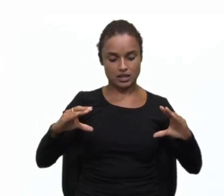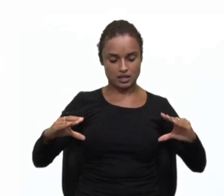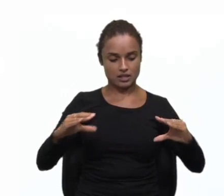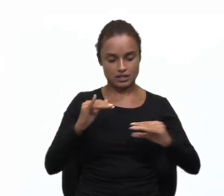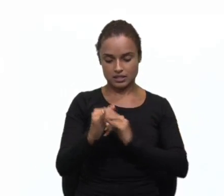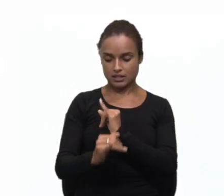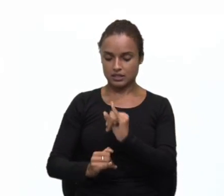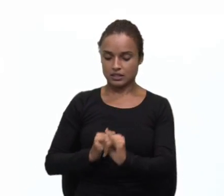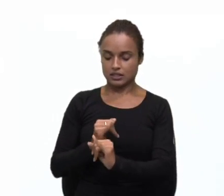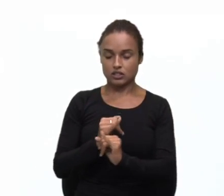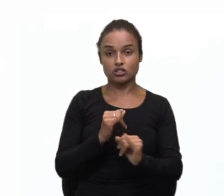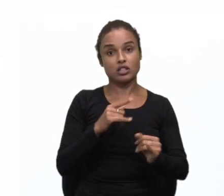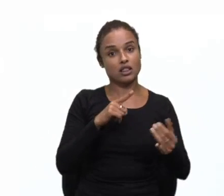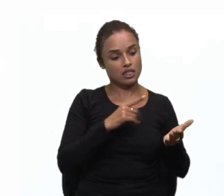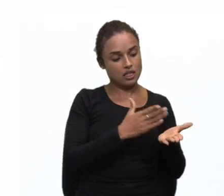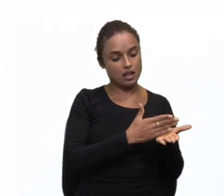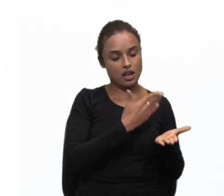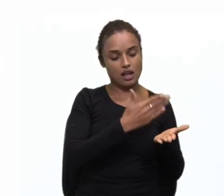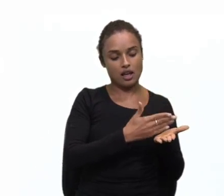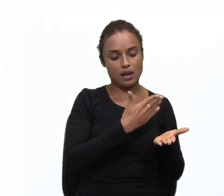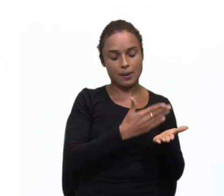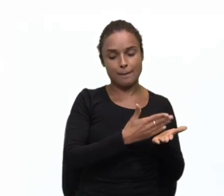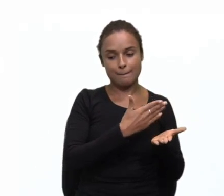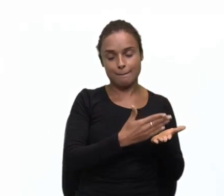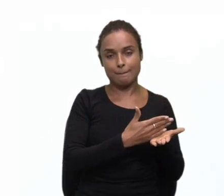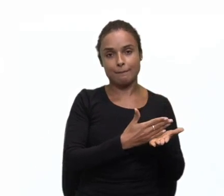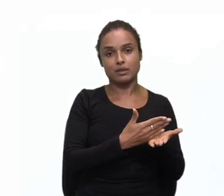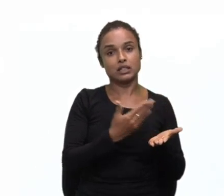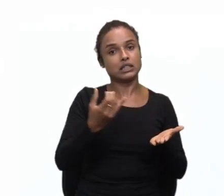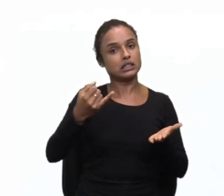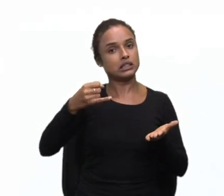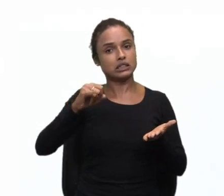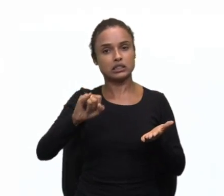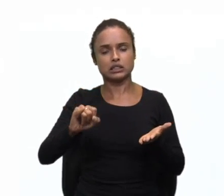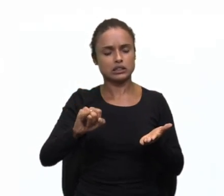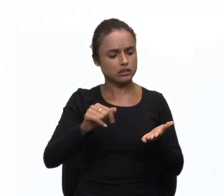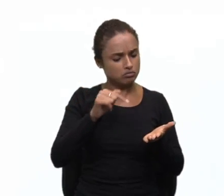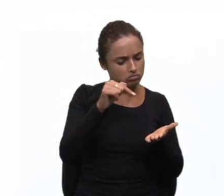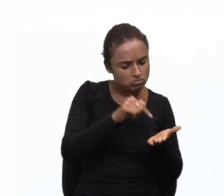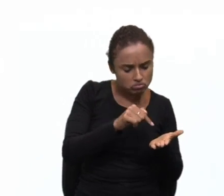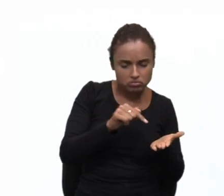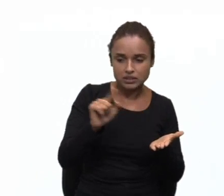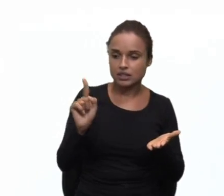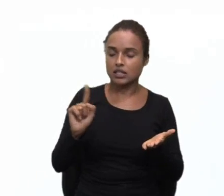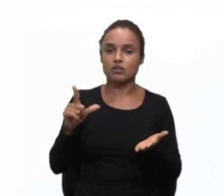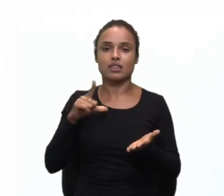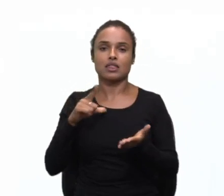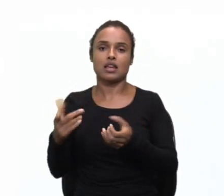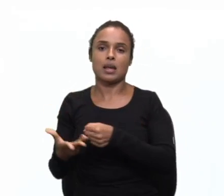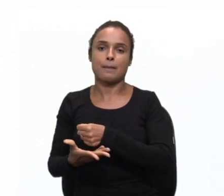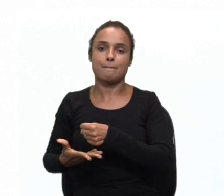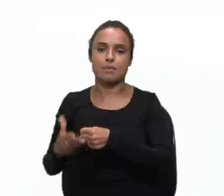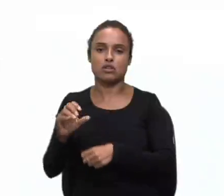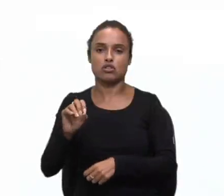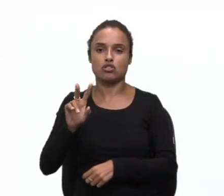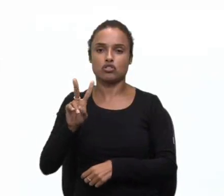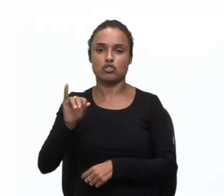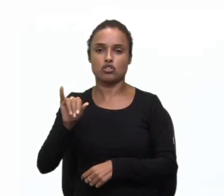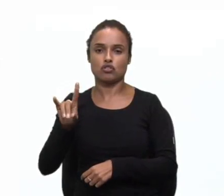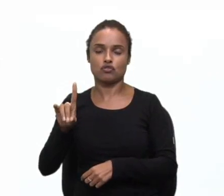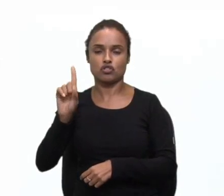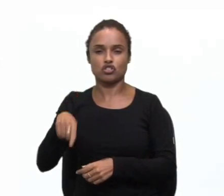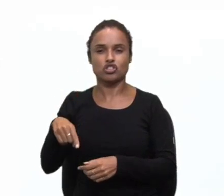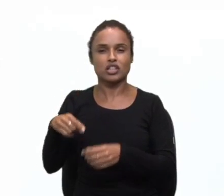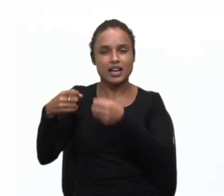saíram do livro. O que se não sai do livro, sai da base Ovid. Por isso que eu falo, lê o livro, estuda o livro, vê